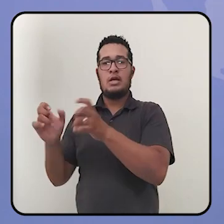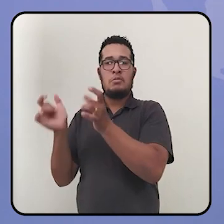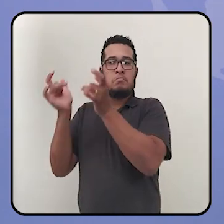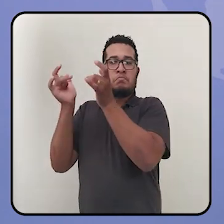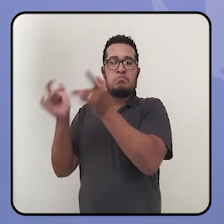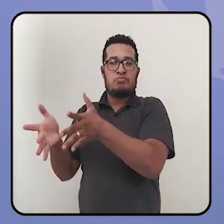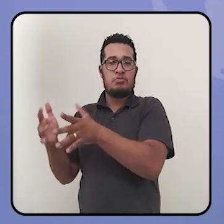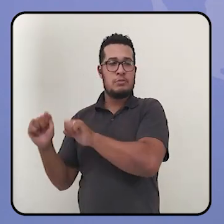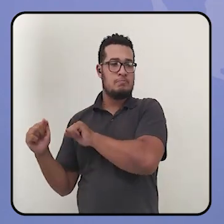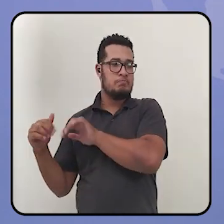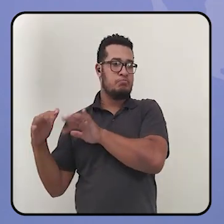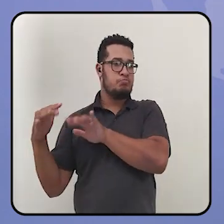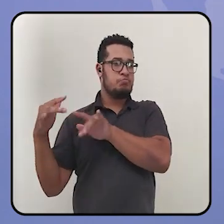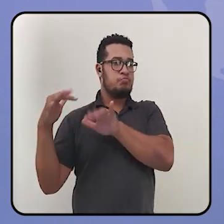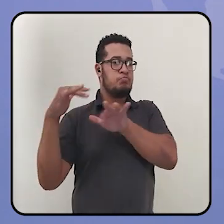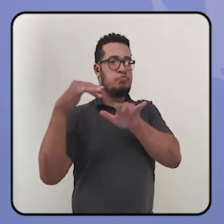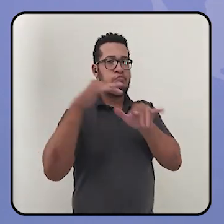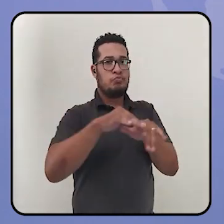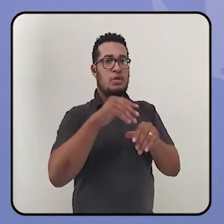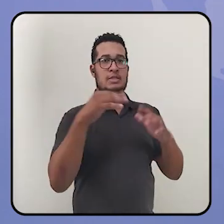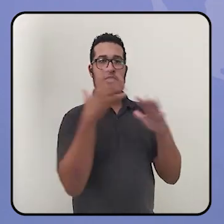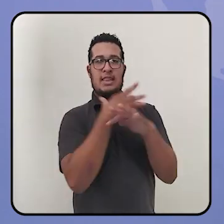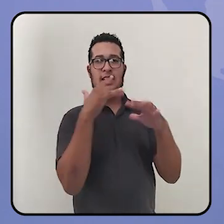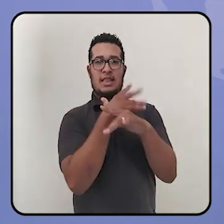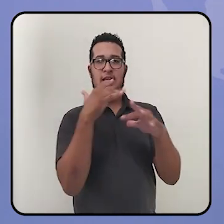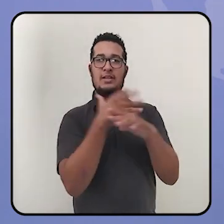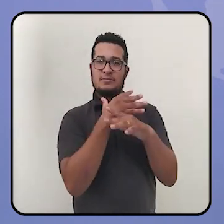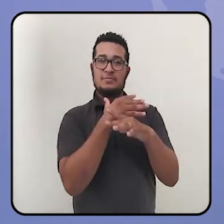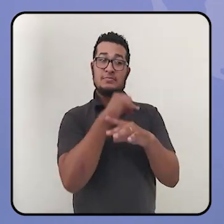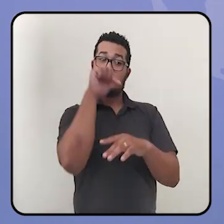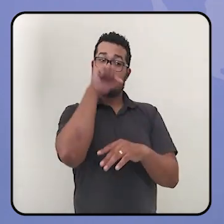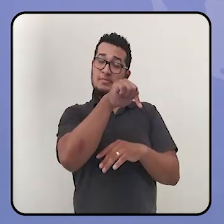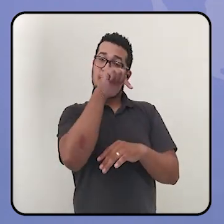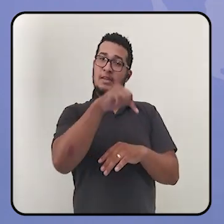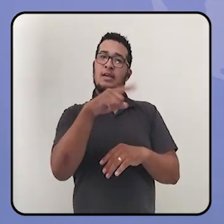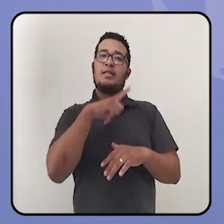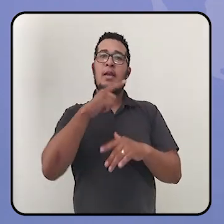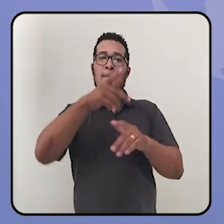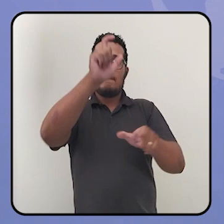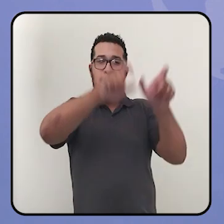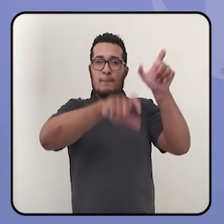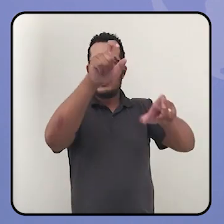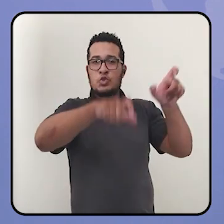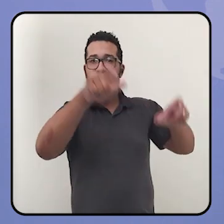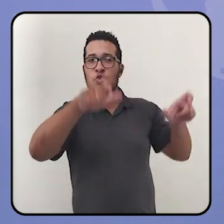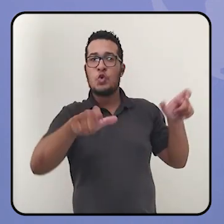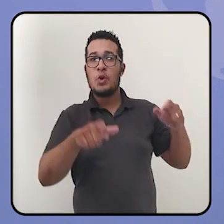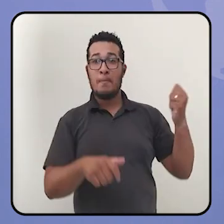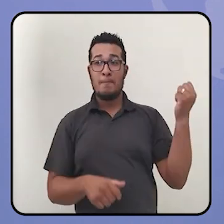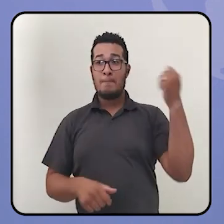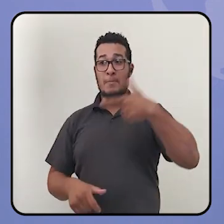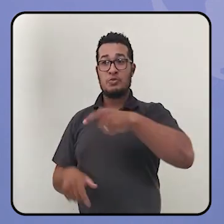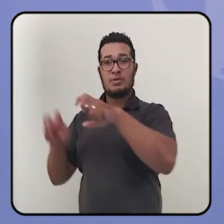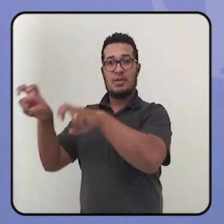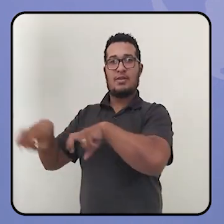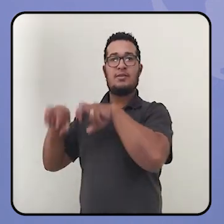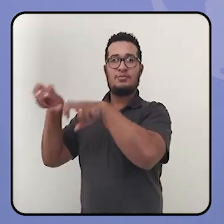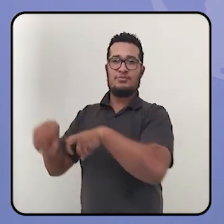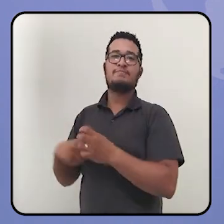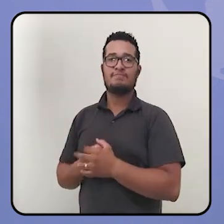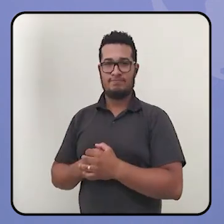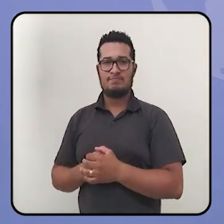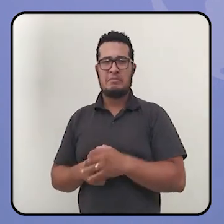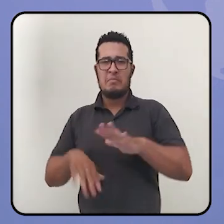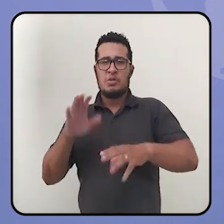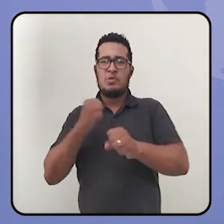pinturas, geralmente cenas de guerra, de caça, alguns símbolos que parecem rituais que eles faziam. Então não tem uma certeza sobre o que